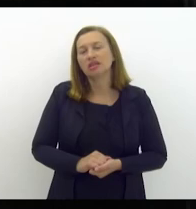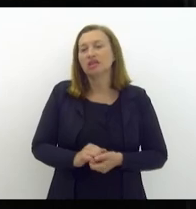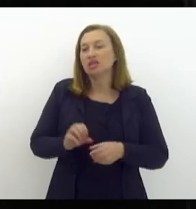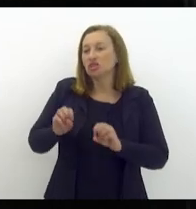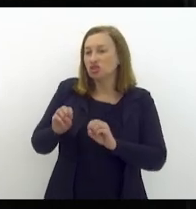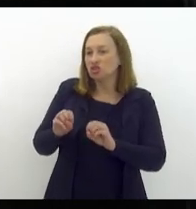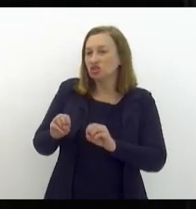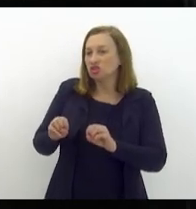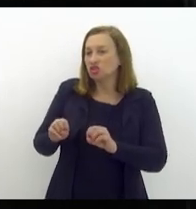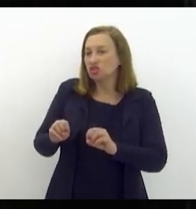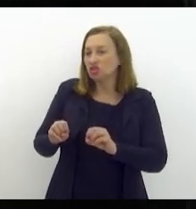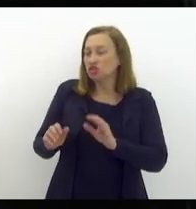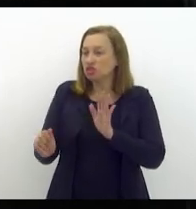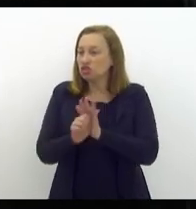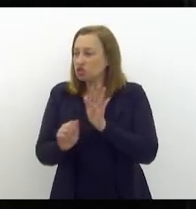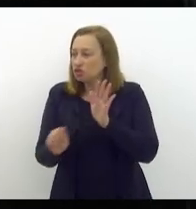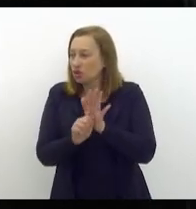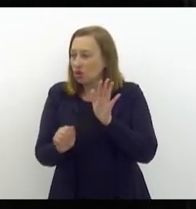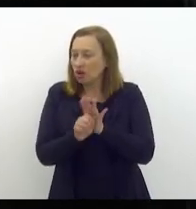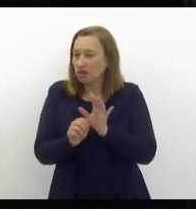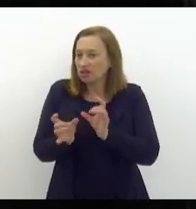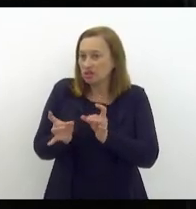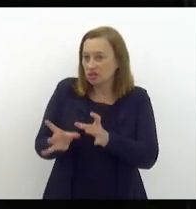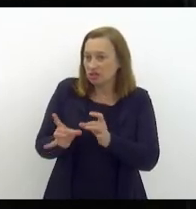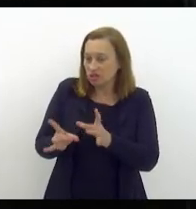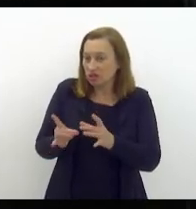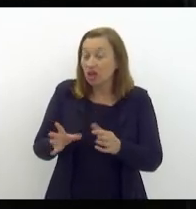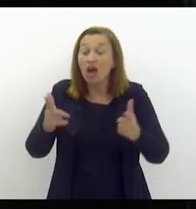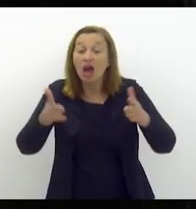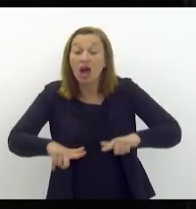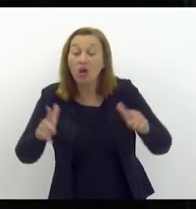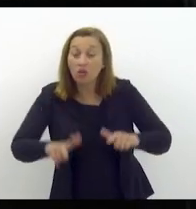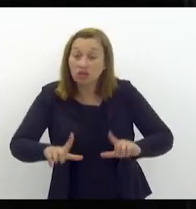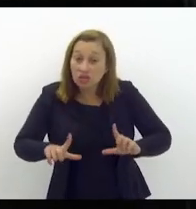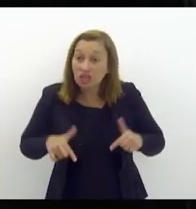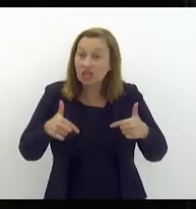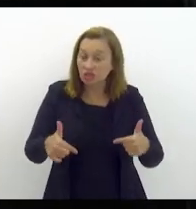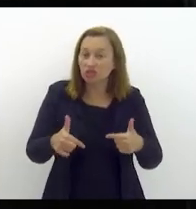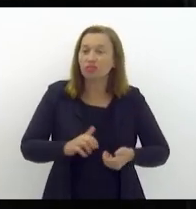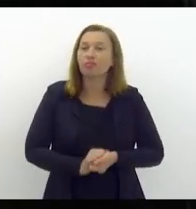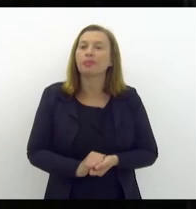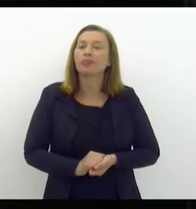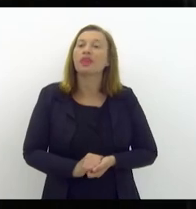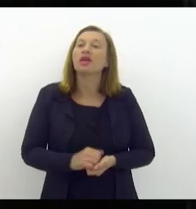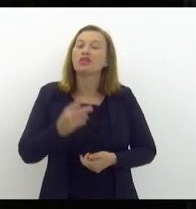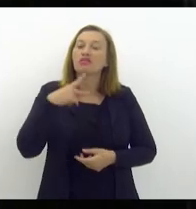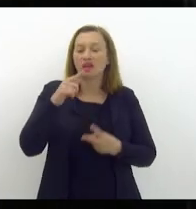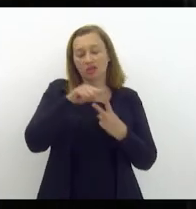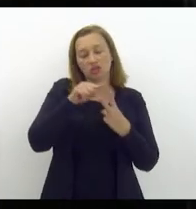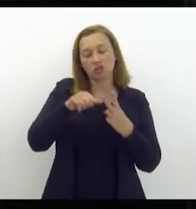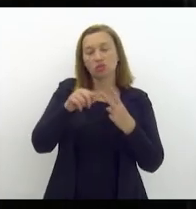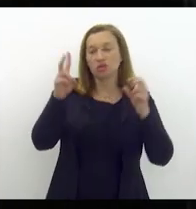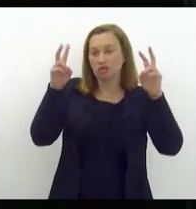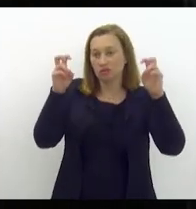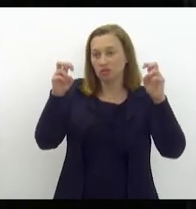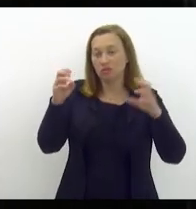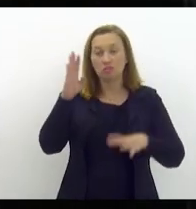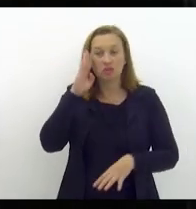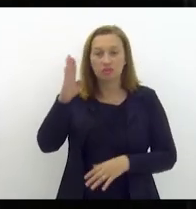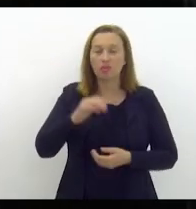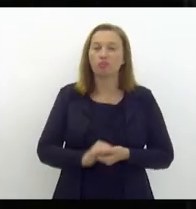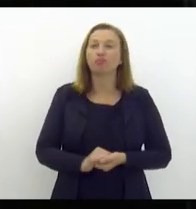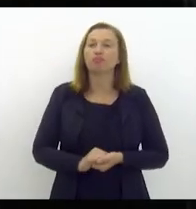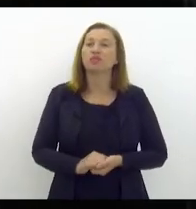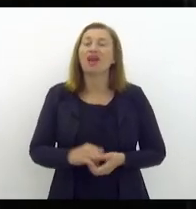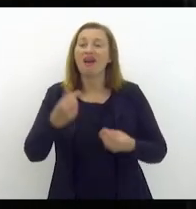é importante nós definirmos aonde tem que ser atuado. Quero trazer essas duas questões como fundamentais.